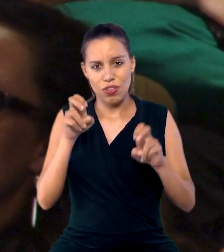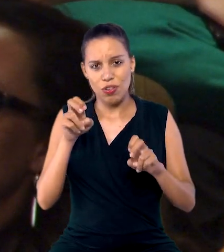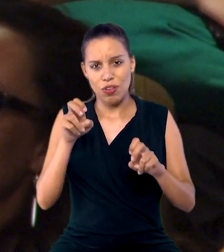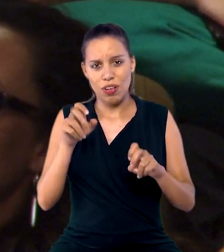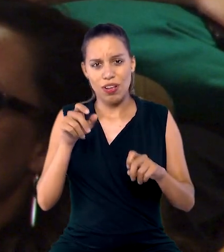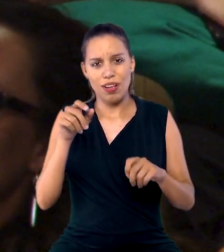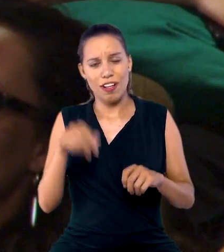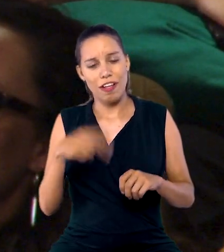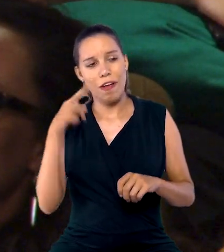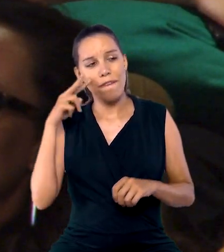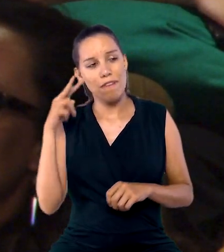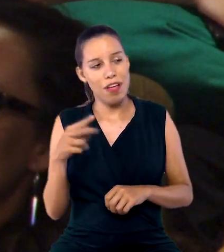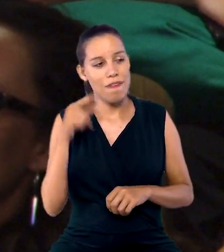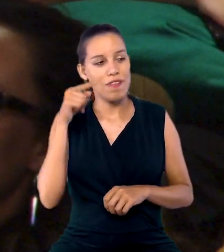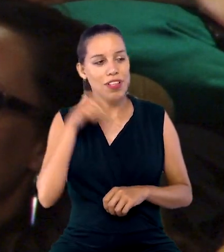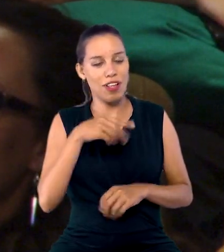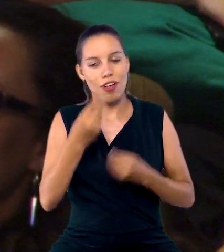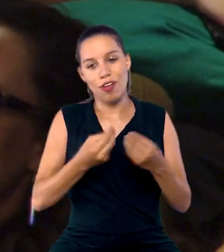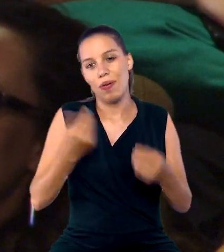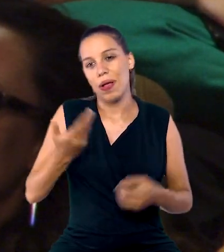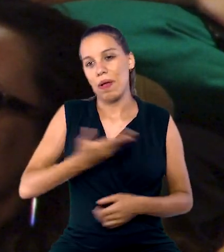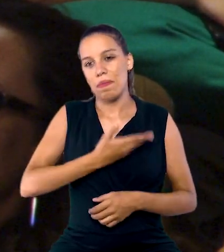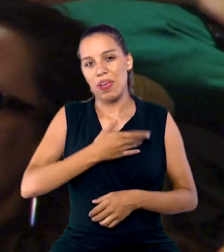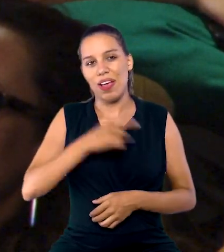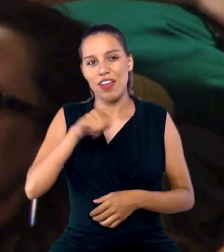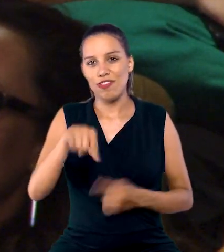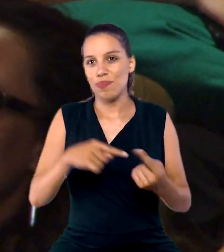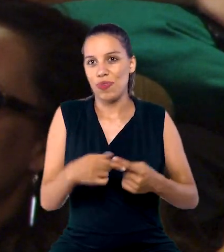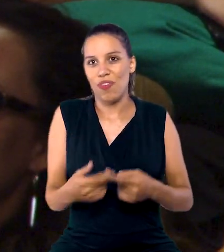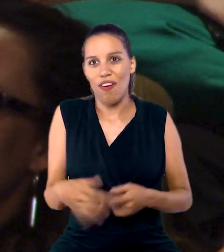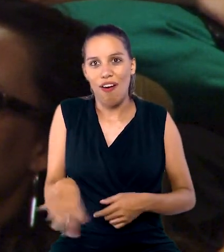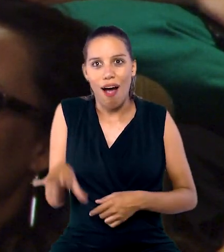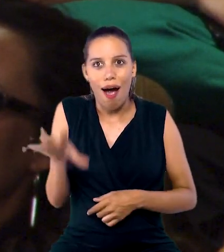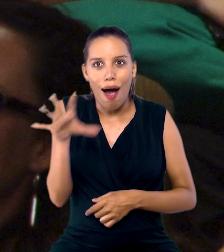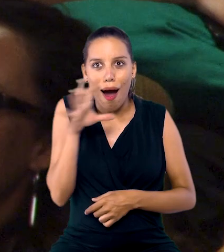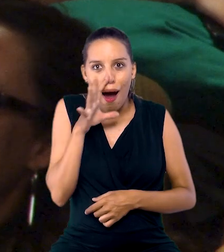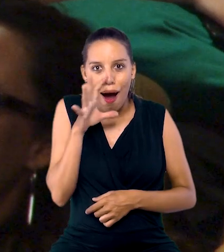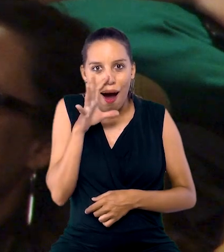comentário, né? A gente vê você como uma amiga, Eliane. Eliane zerando a vida aqui. Eu